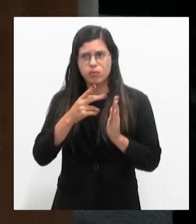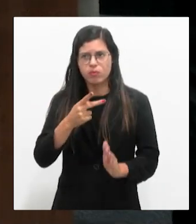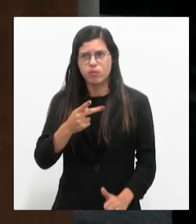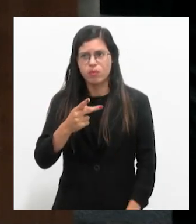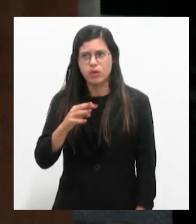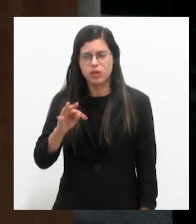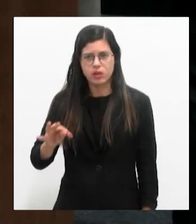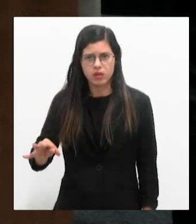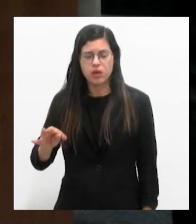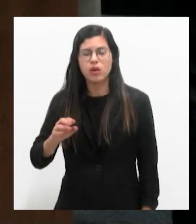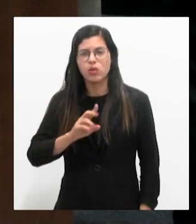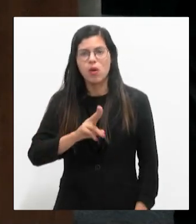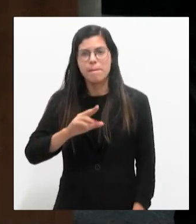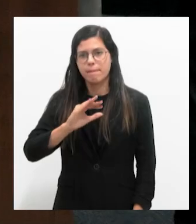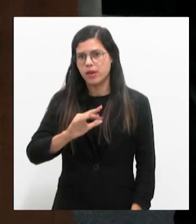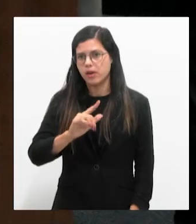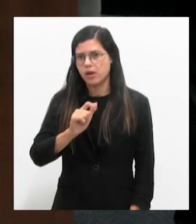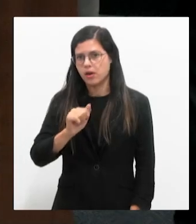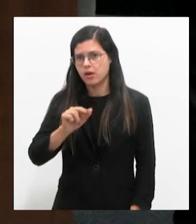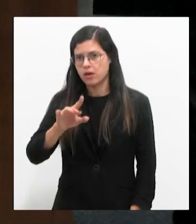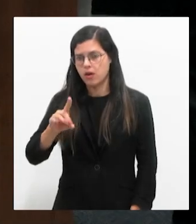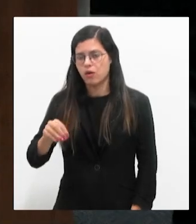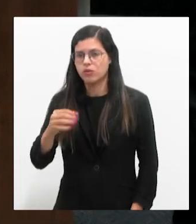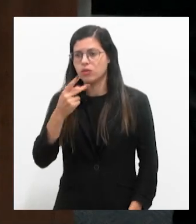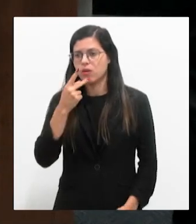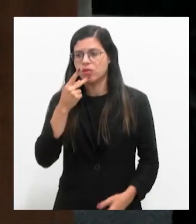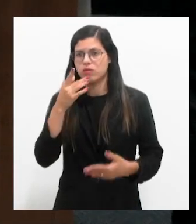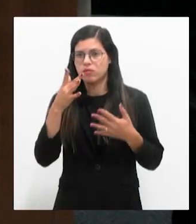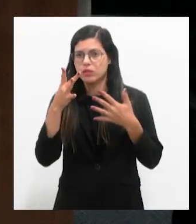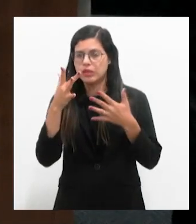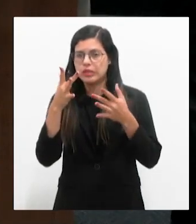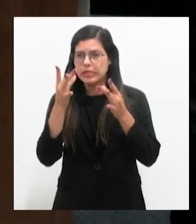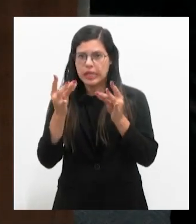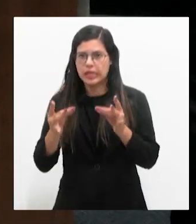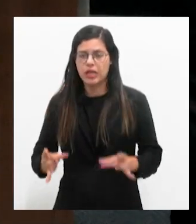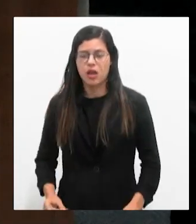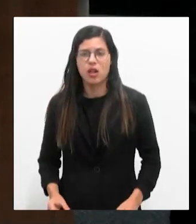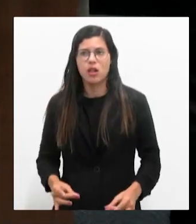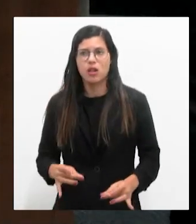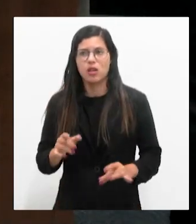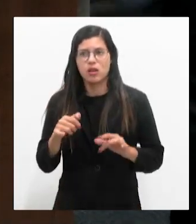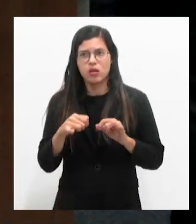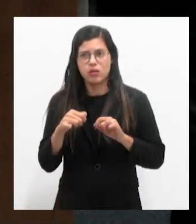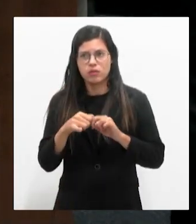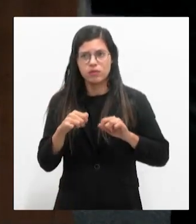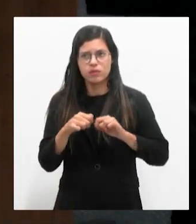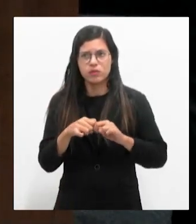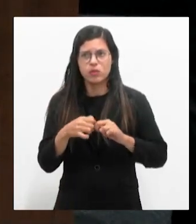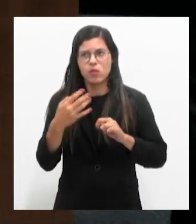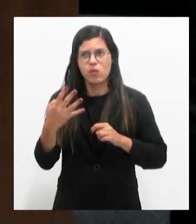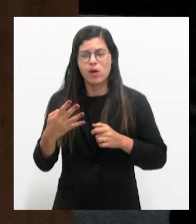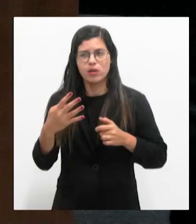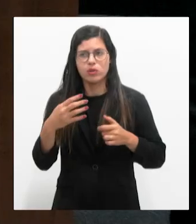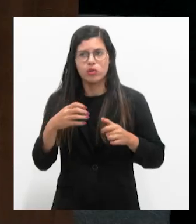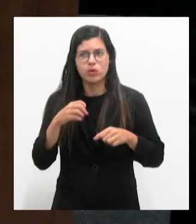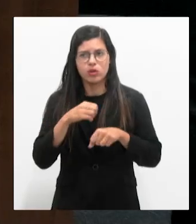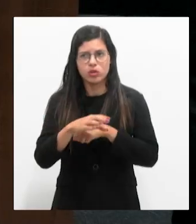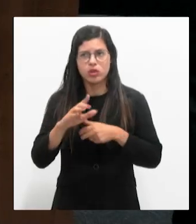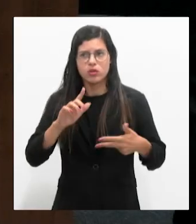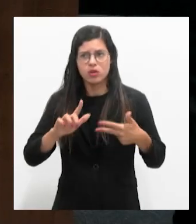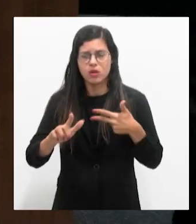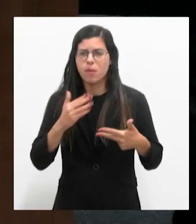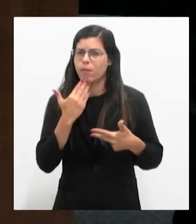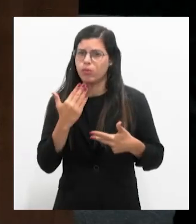Damião, relatando detalhes dessa situação, e eu protocolei 4 indicações legislativas aqui na LERJ, solicitando